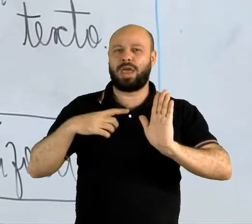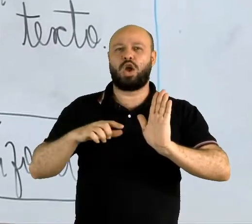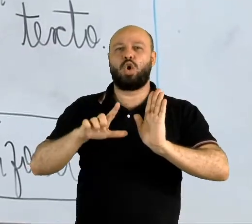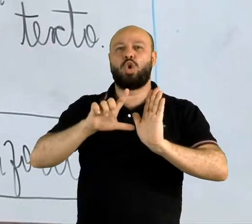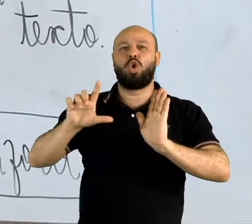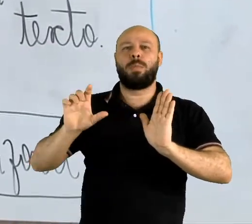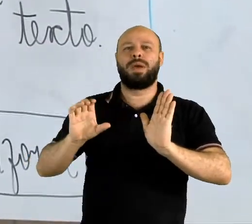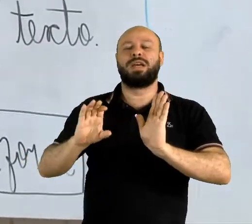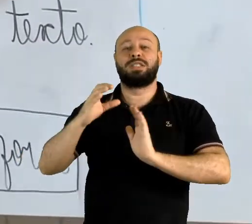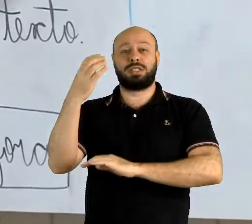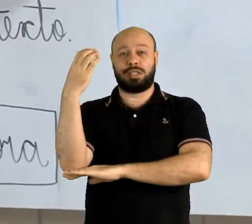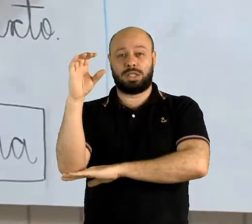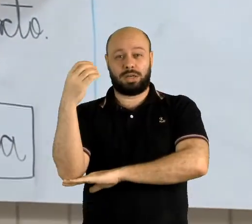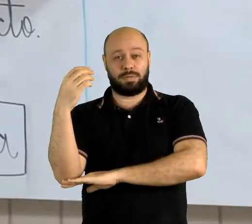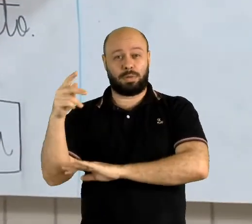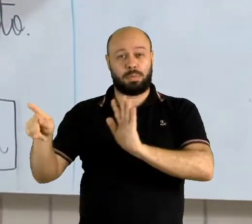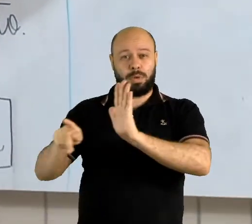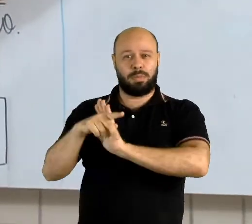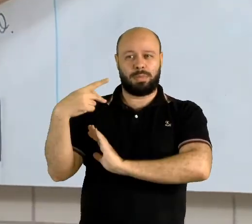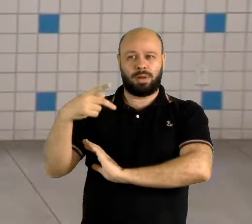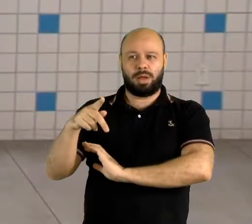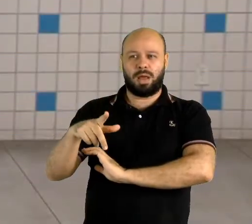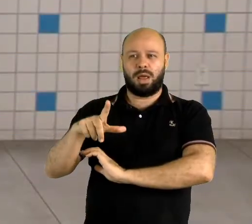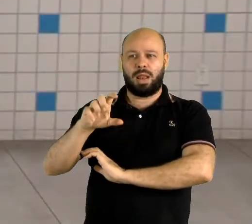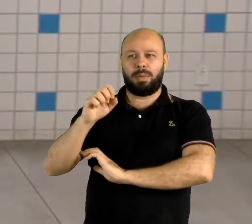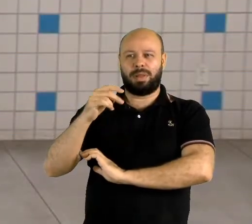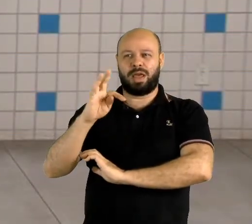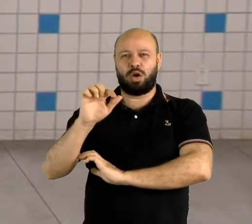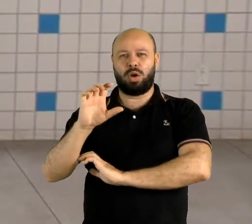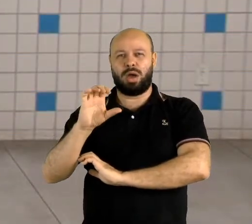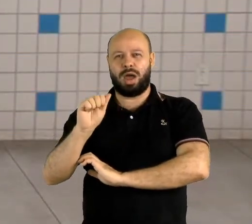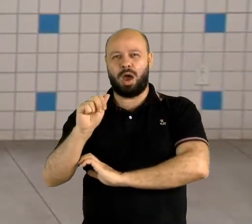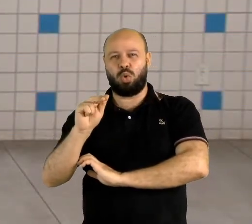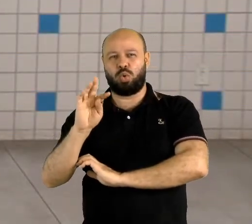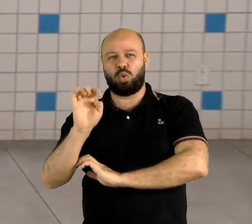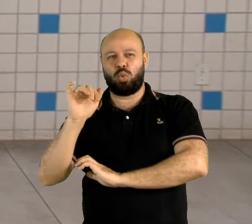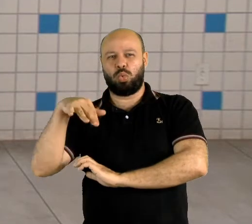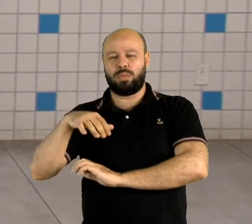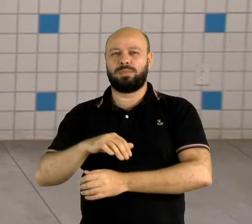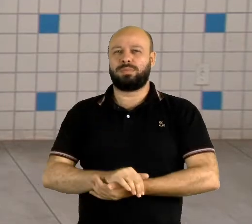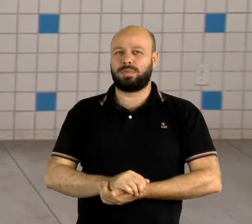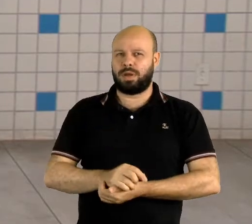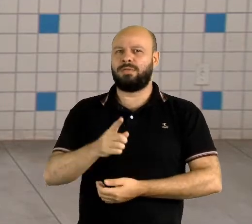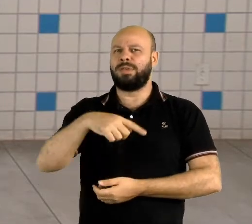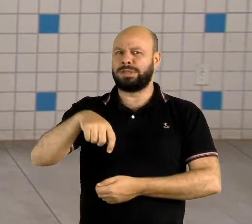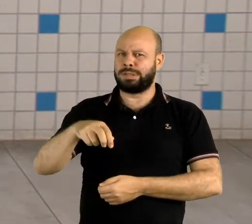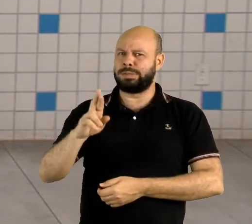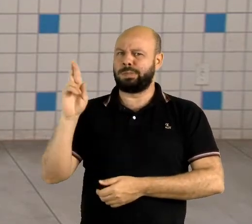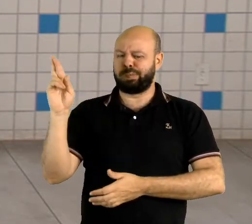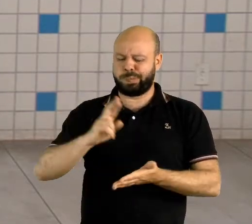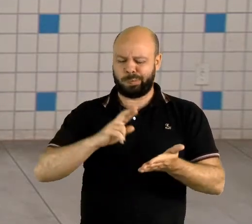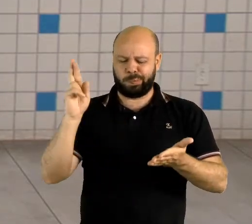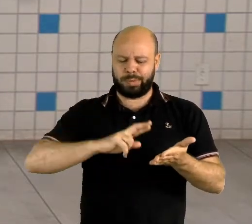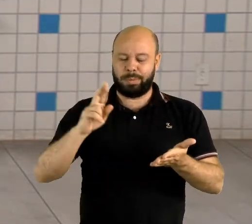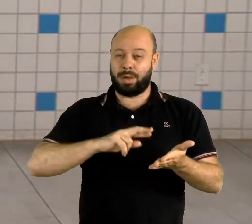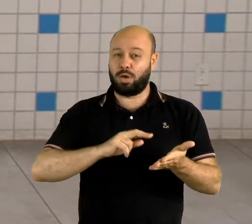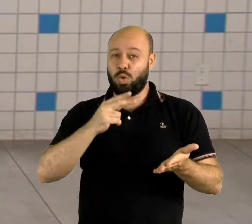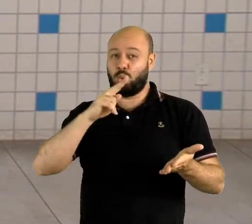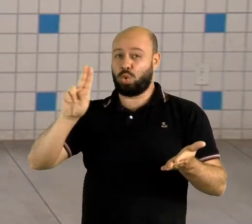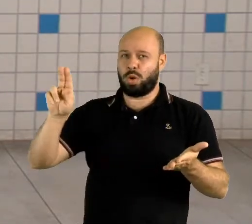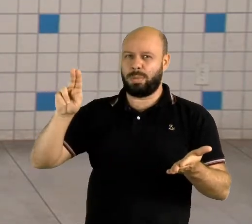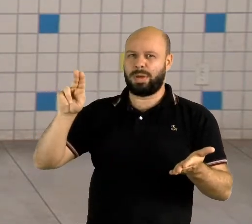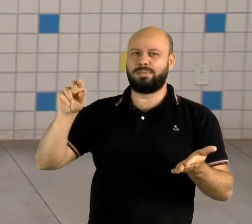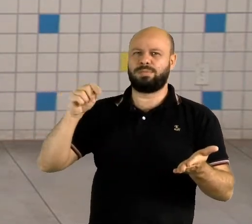da espécie, Leptagrium acutum, tá? Então, vocês irão responder aí o nome, irão voltar lá